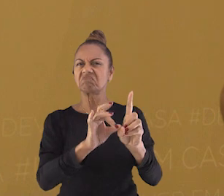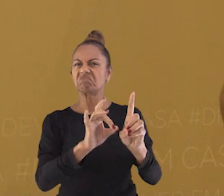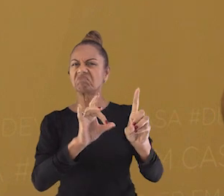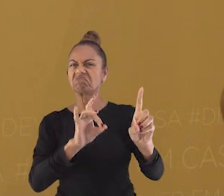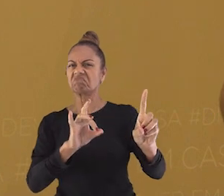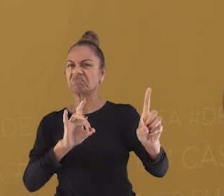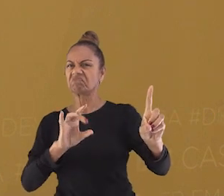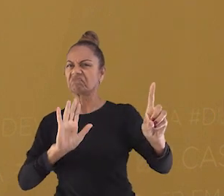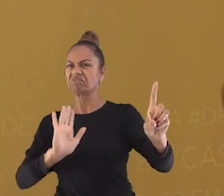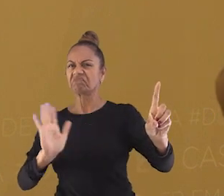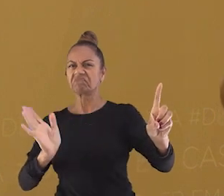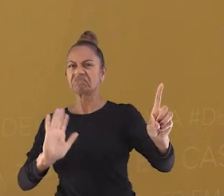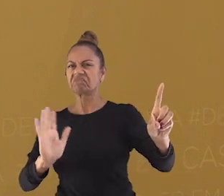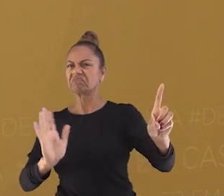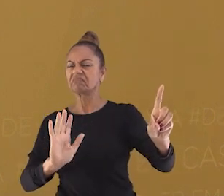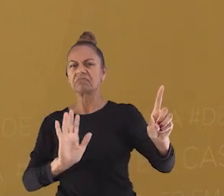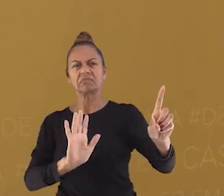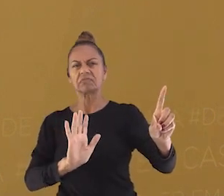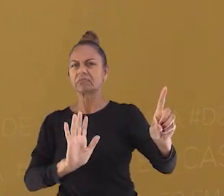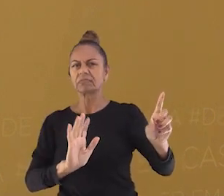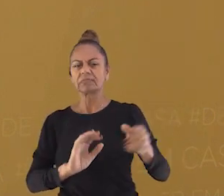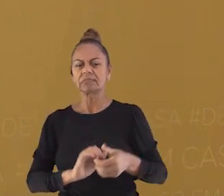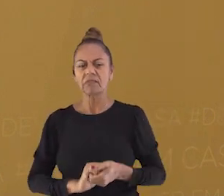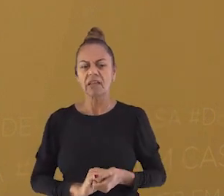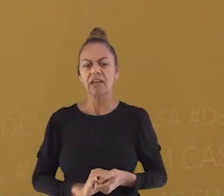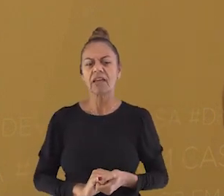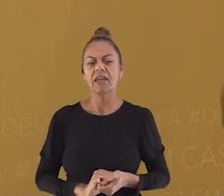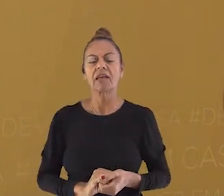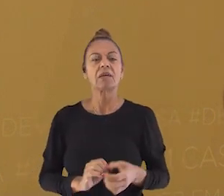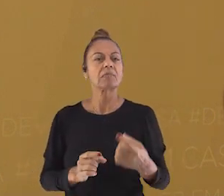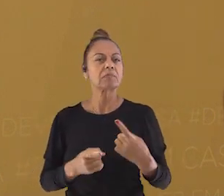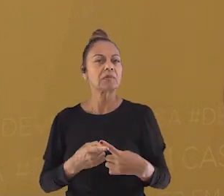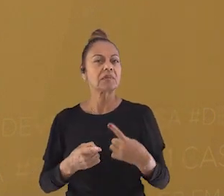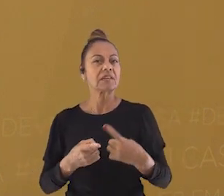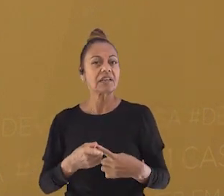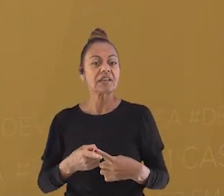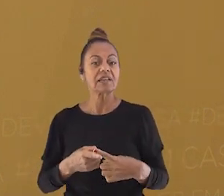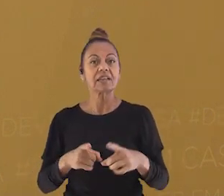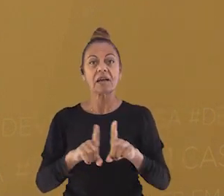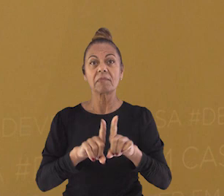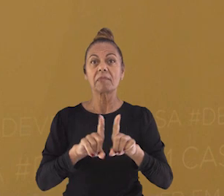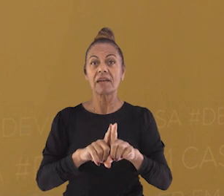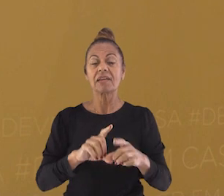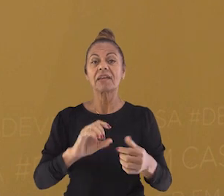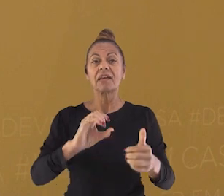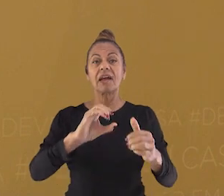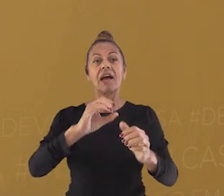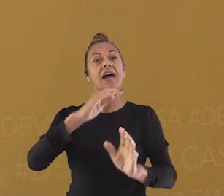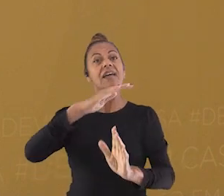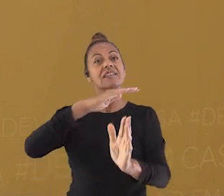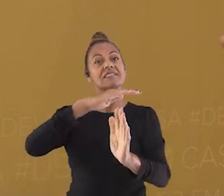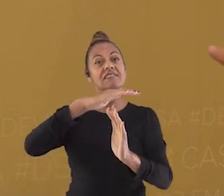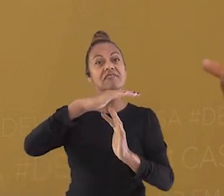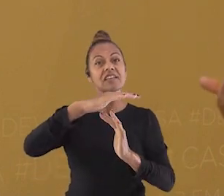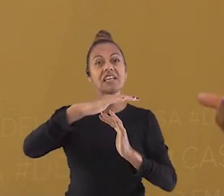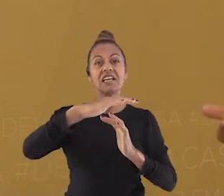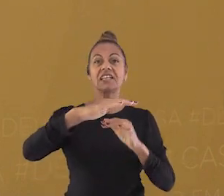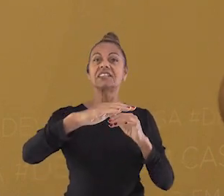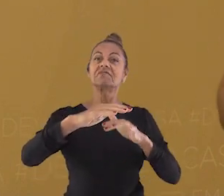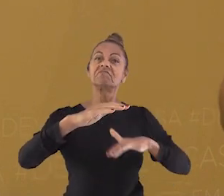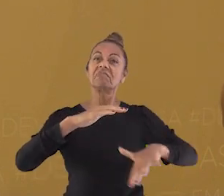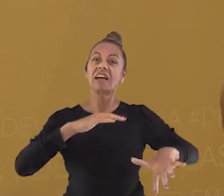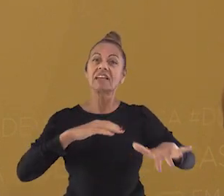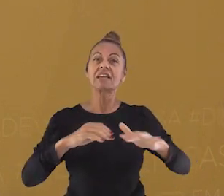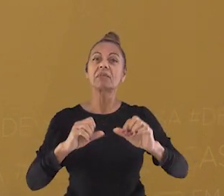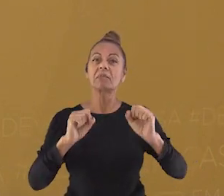que acreditam ser sua identidade única, além da ideia de que esses imigrantes tomariam as vagas de trabalho